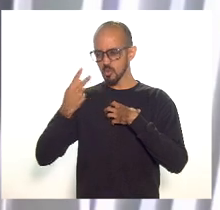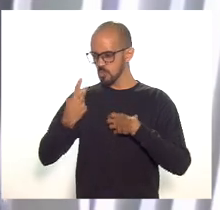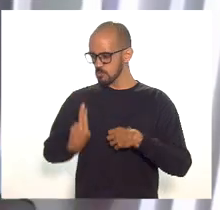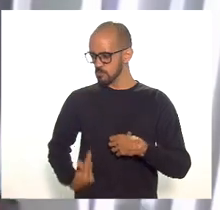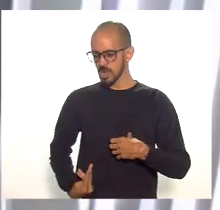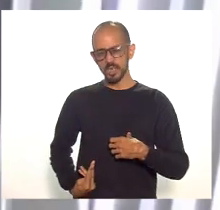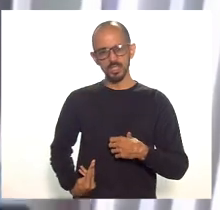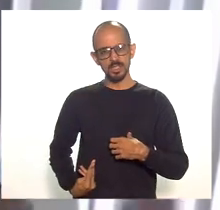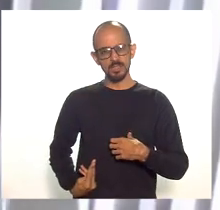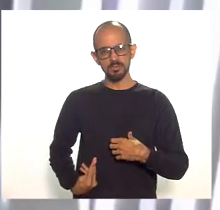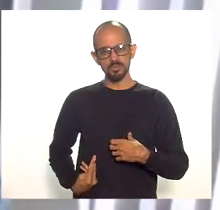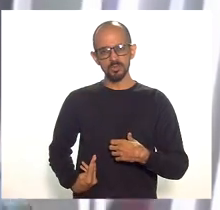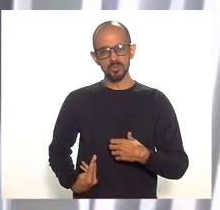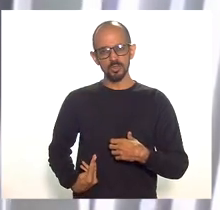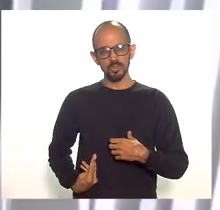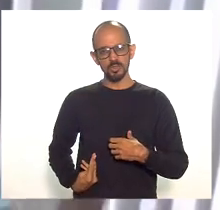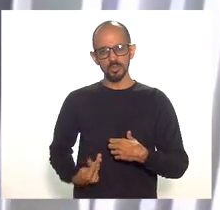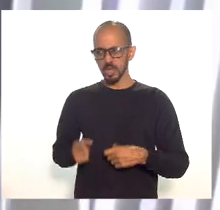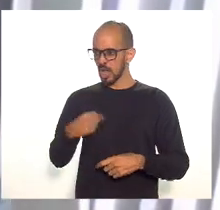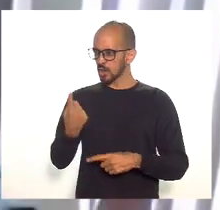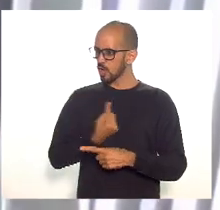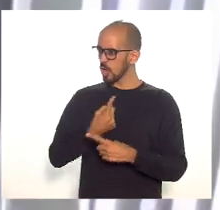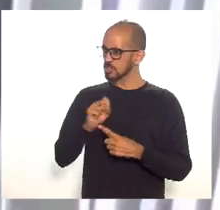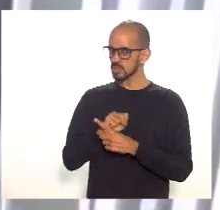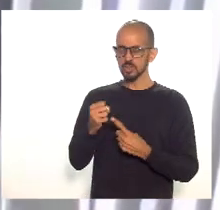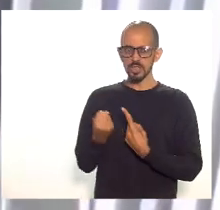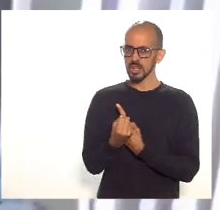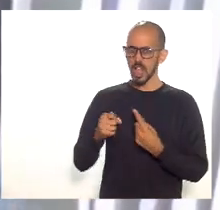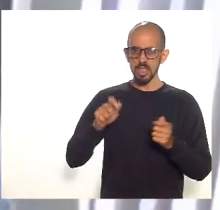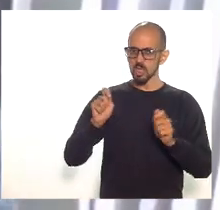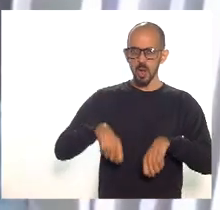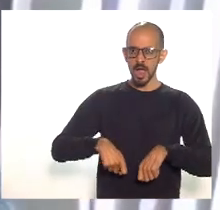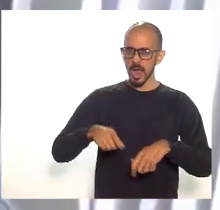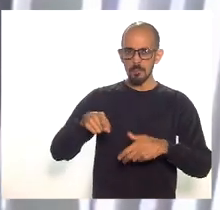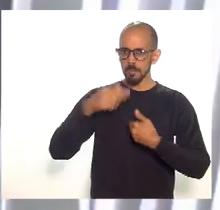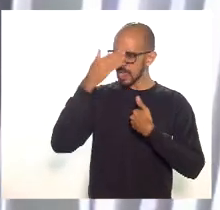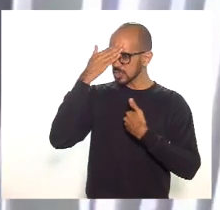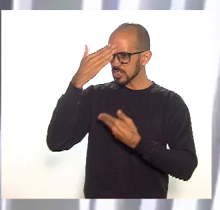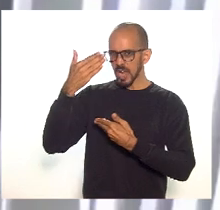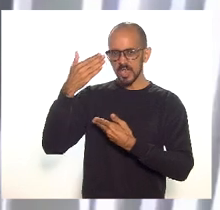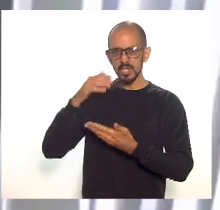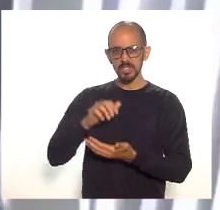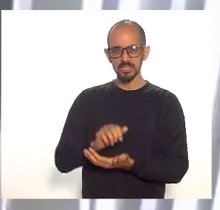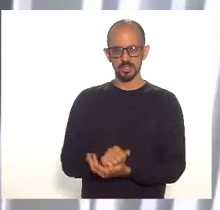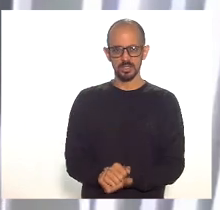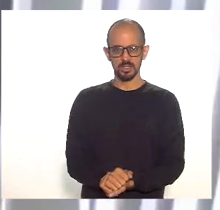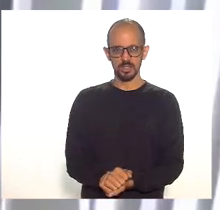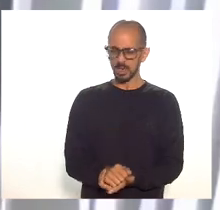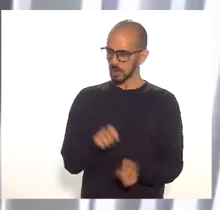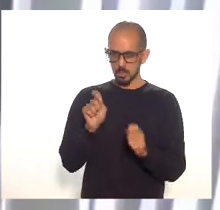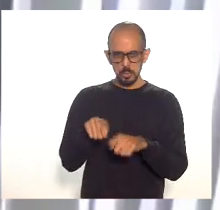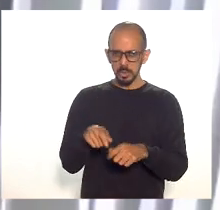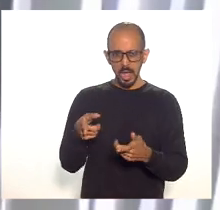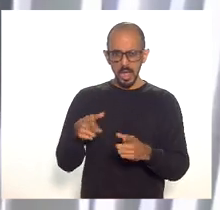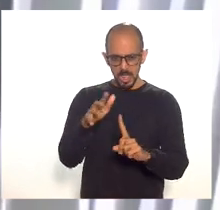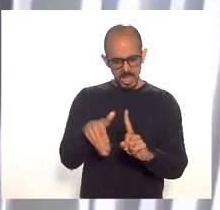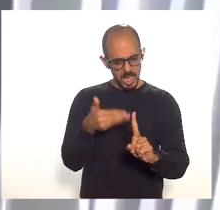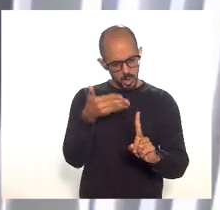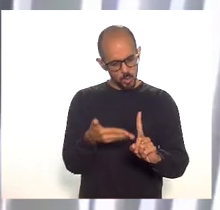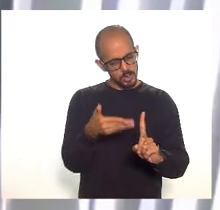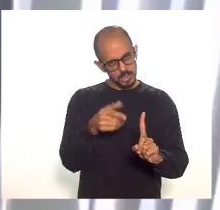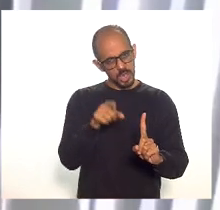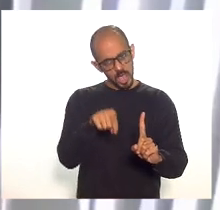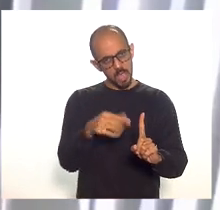que a nossa sociedade não será capaz de recompensar em tempo algum, né? Reconhecer é fundamental,